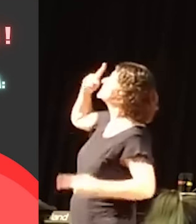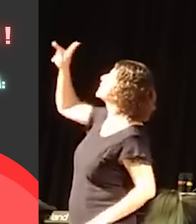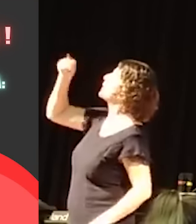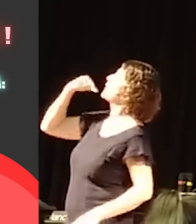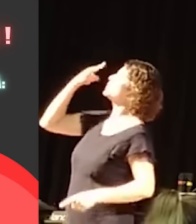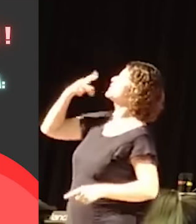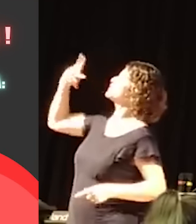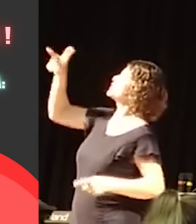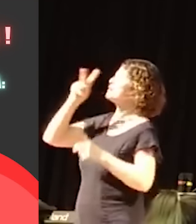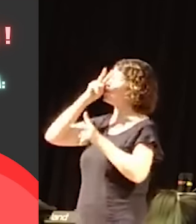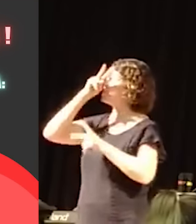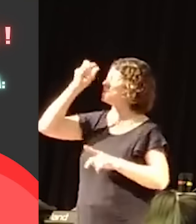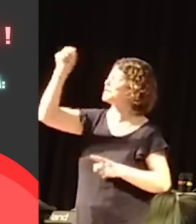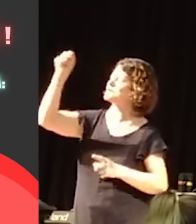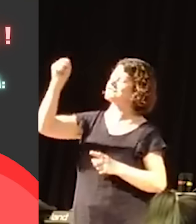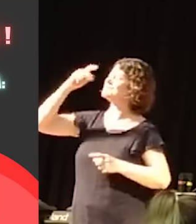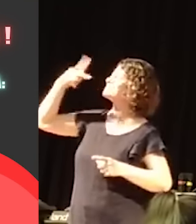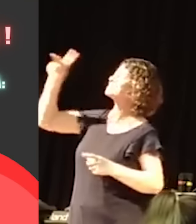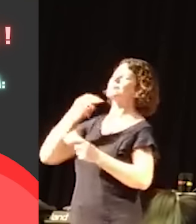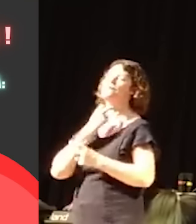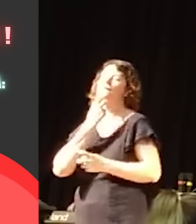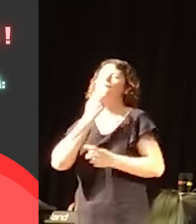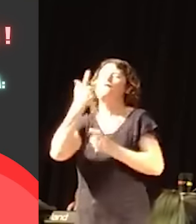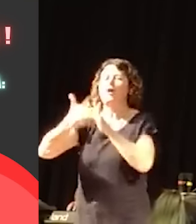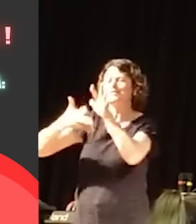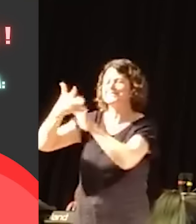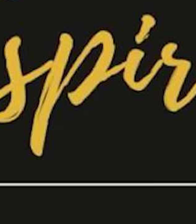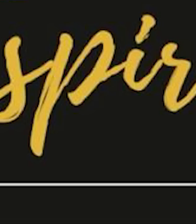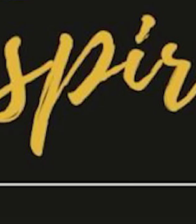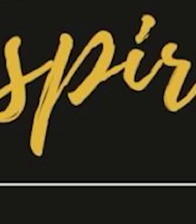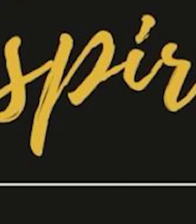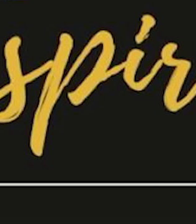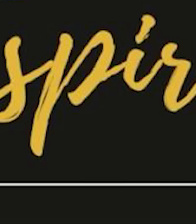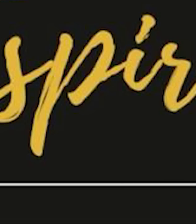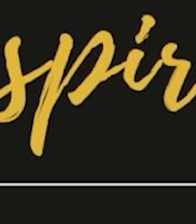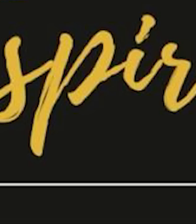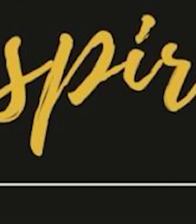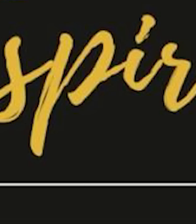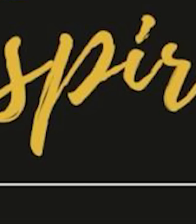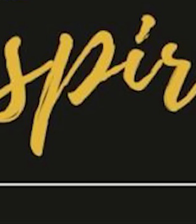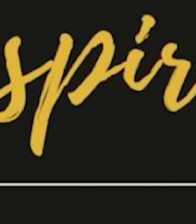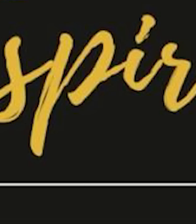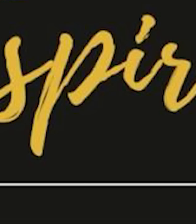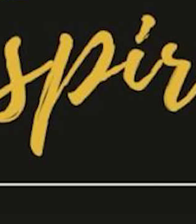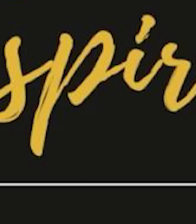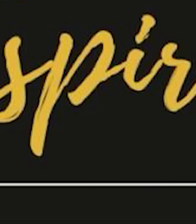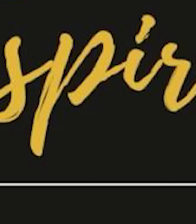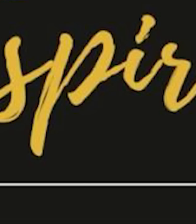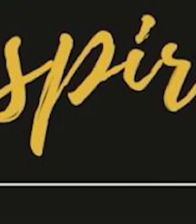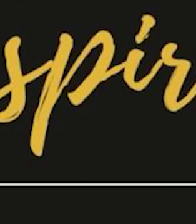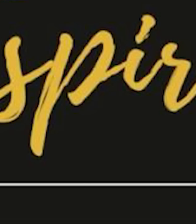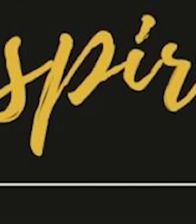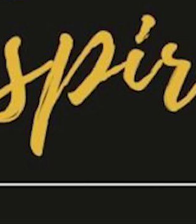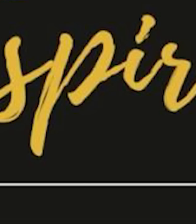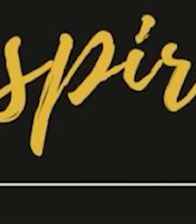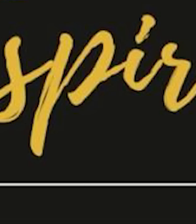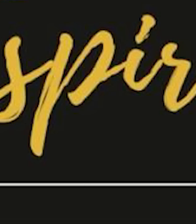força e a tua voz Deus o Senhor nos esconde debaixo da tua destra u pai nos